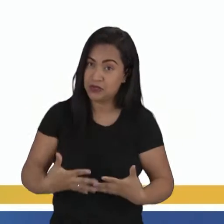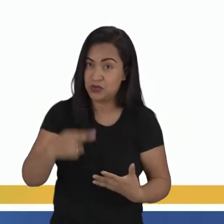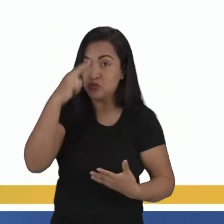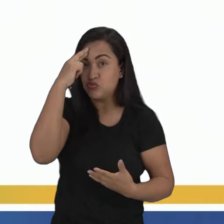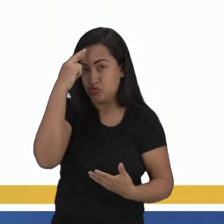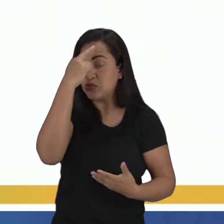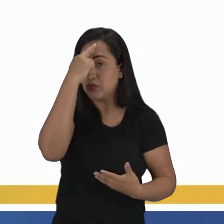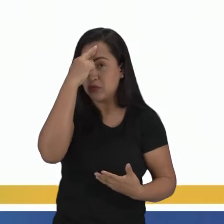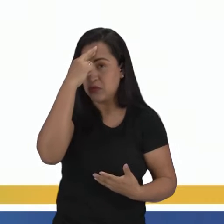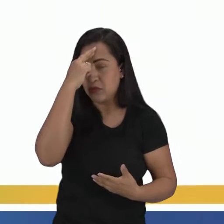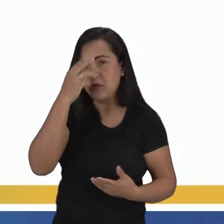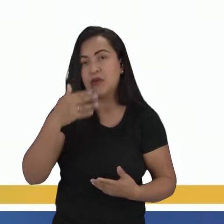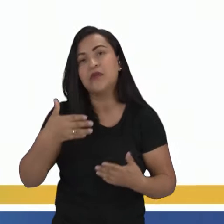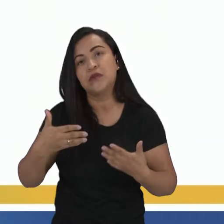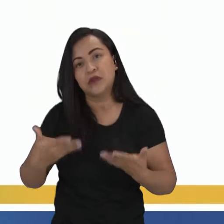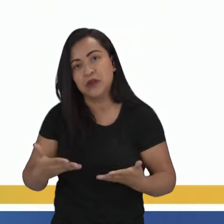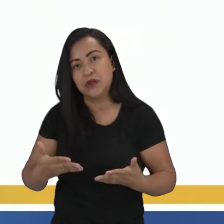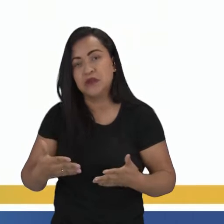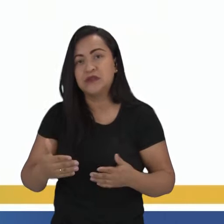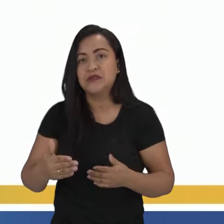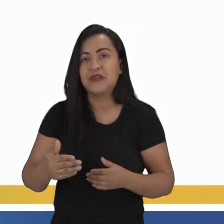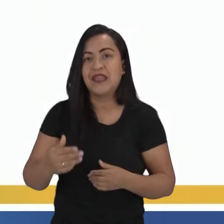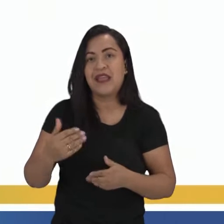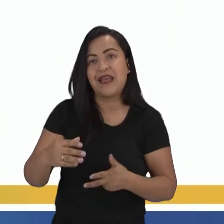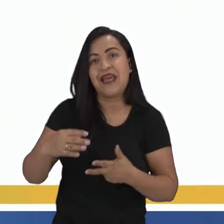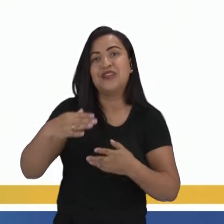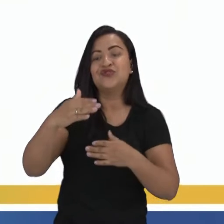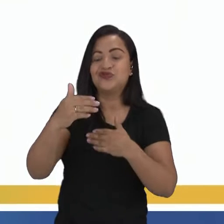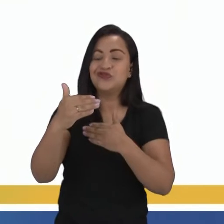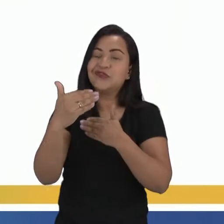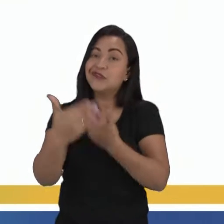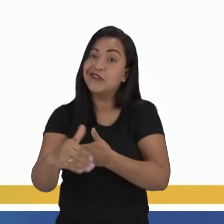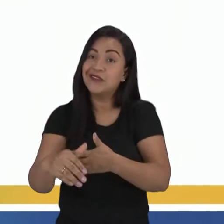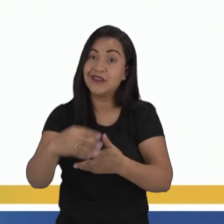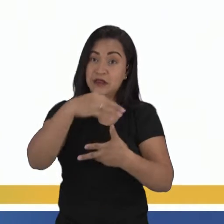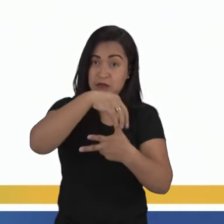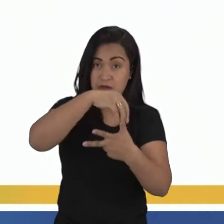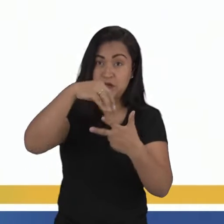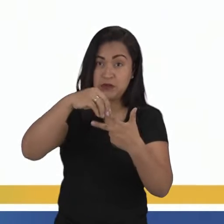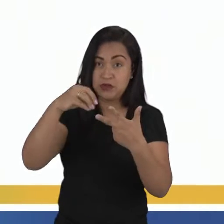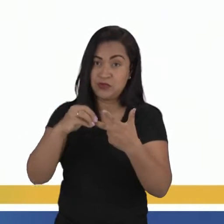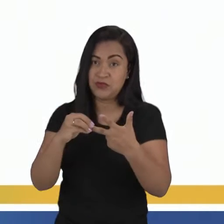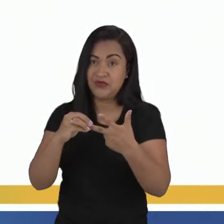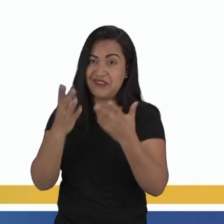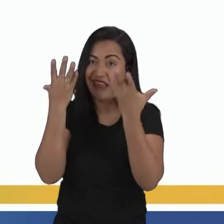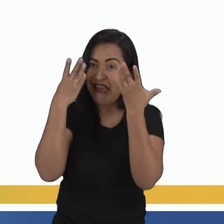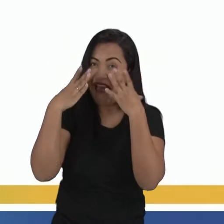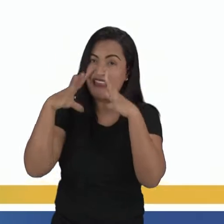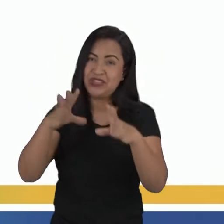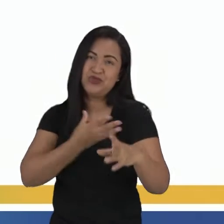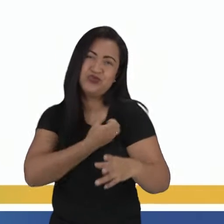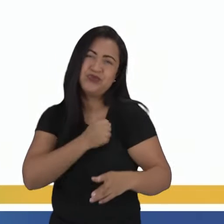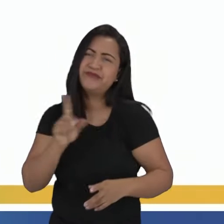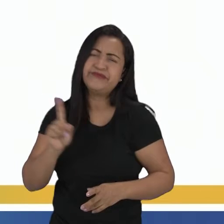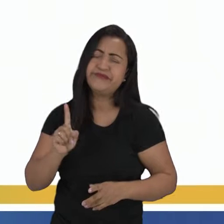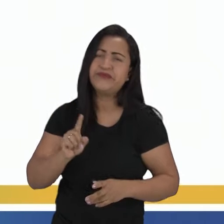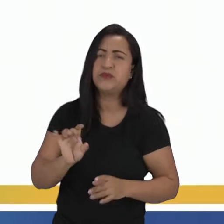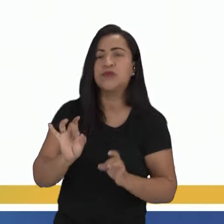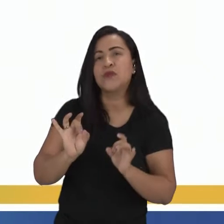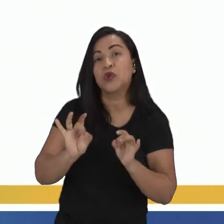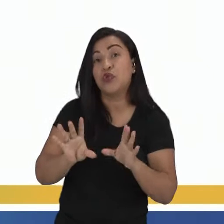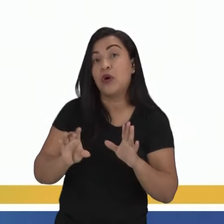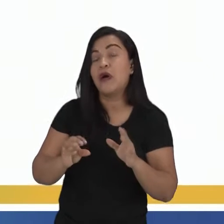a grande maioria das vezes em suas provas, no Enem, no vestibular. Então não se prenda a essa numerologia aí, já que não